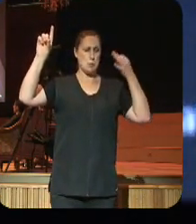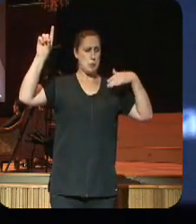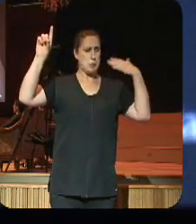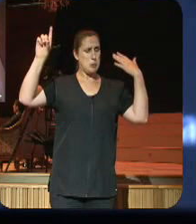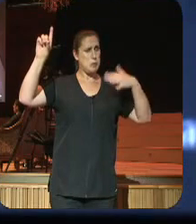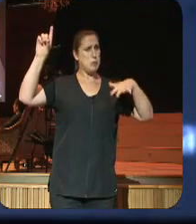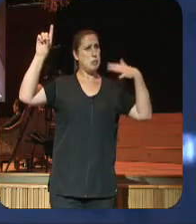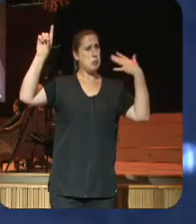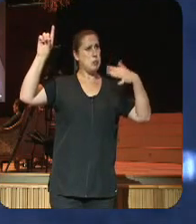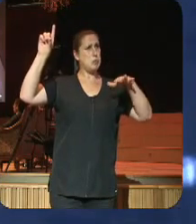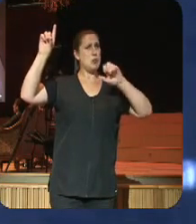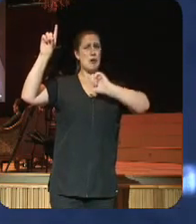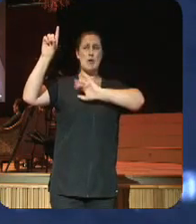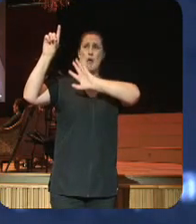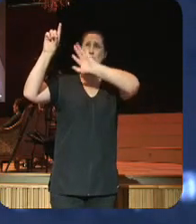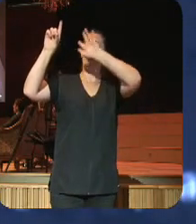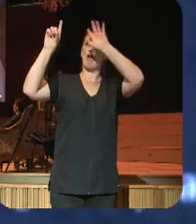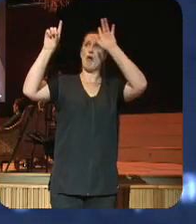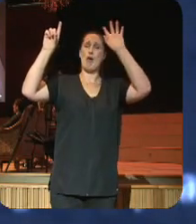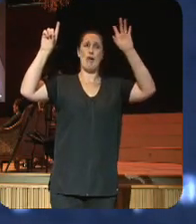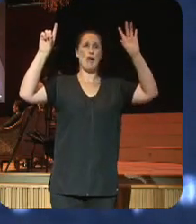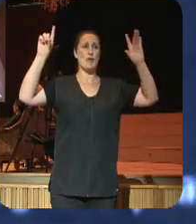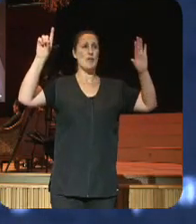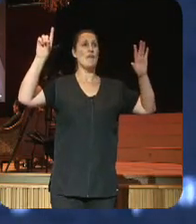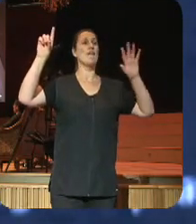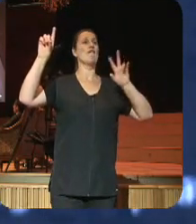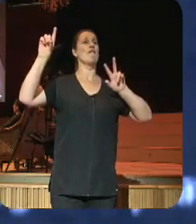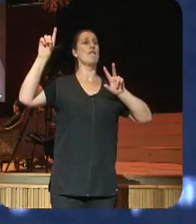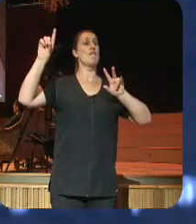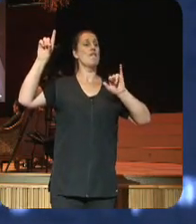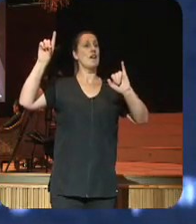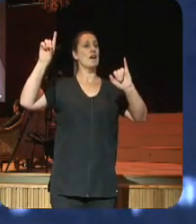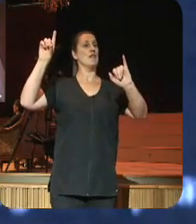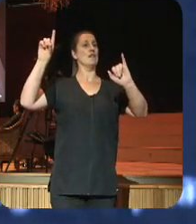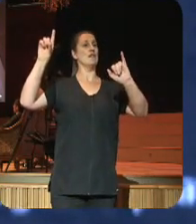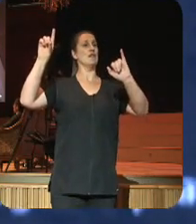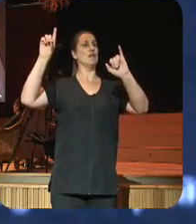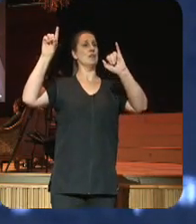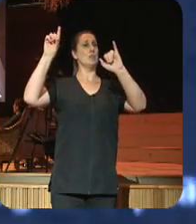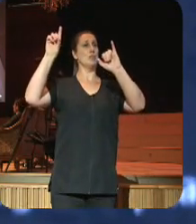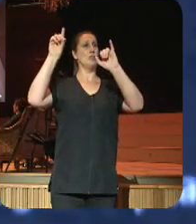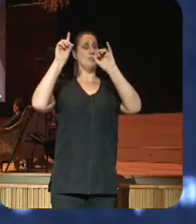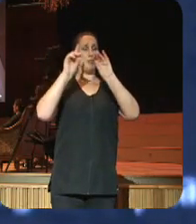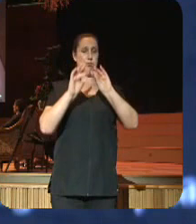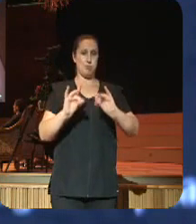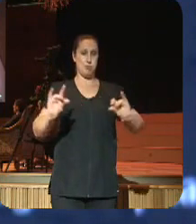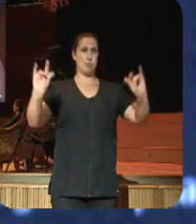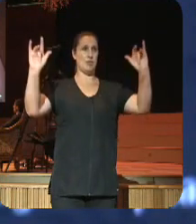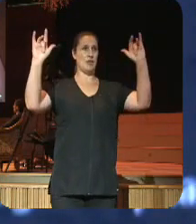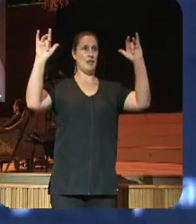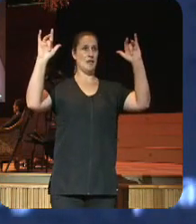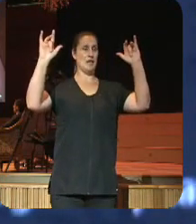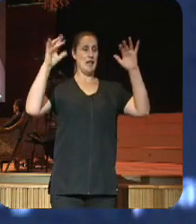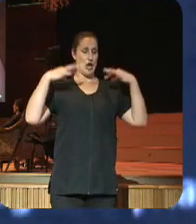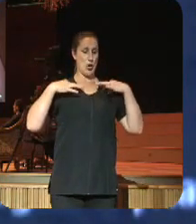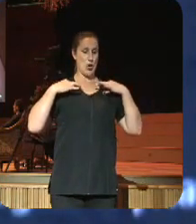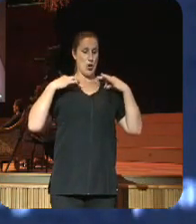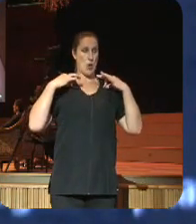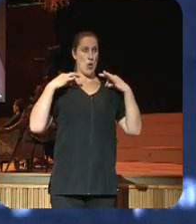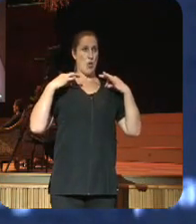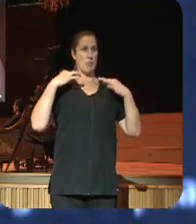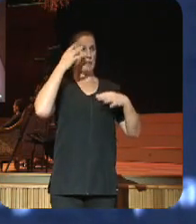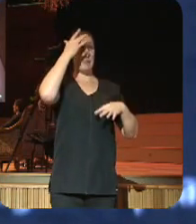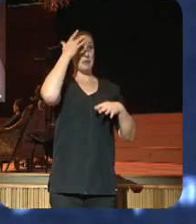que vai consumir até até a roupa daqueles que